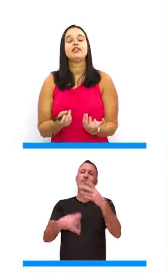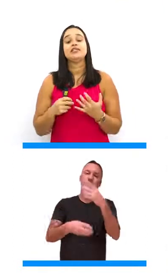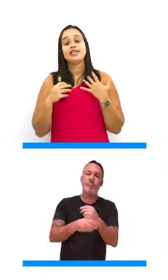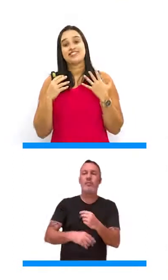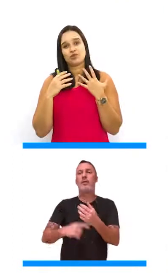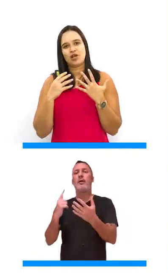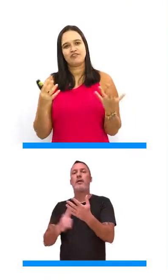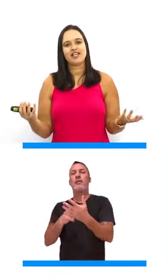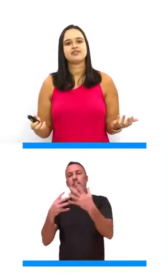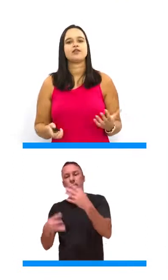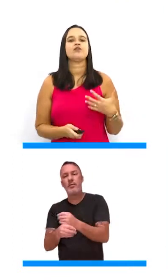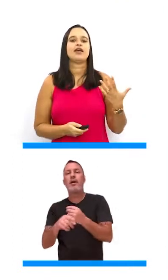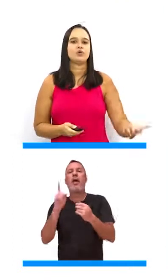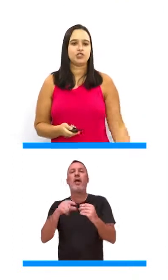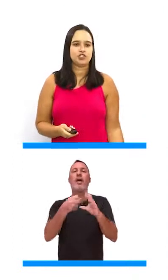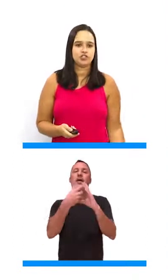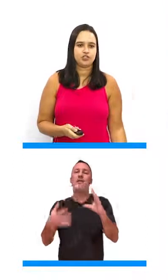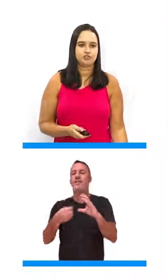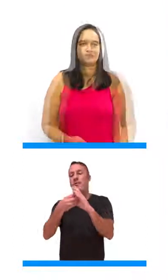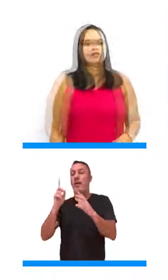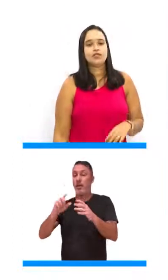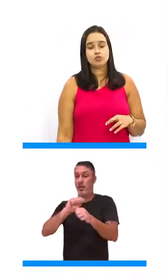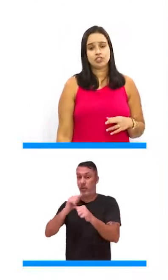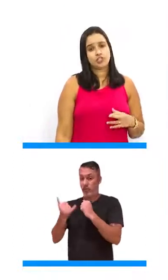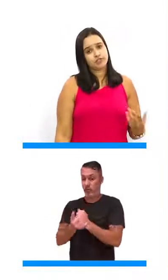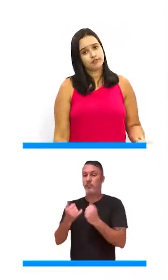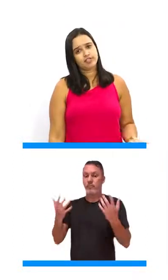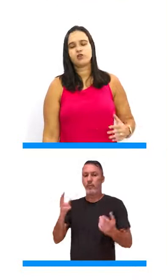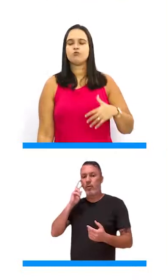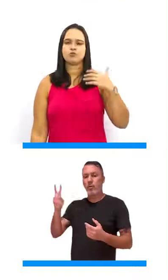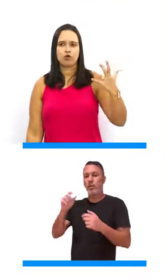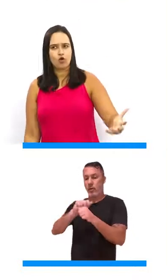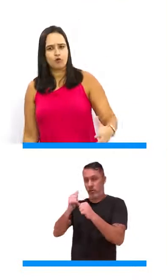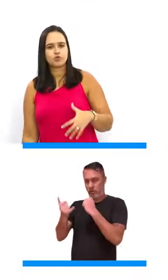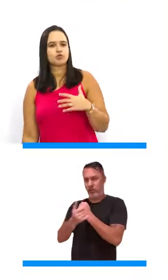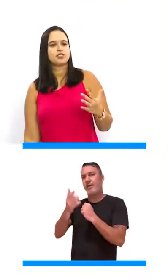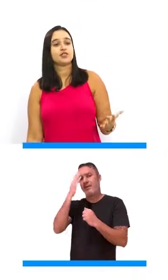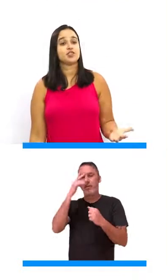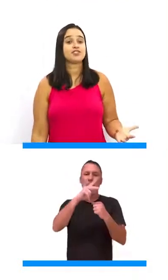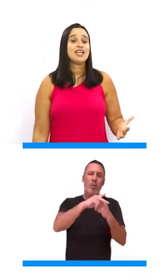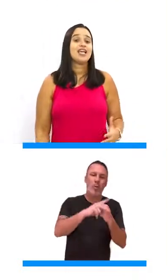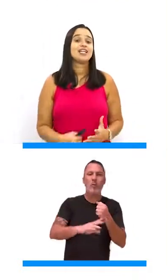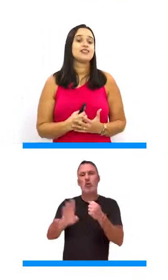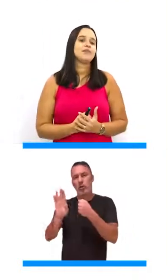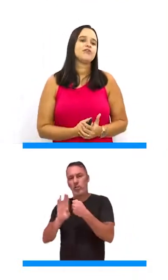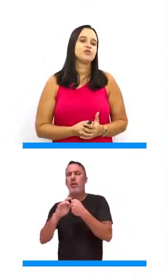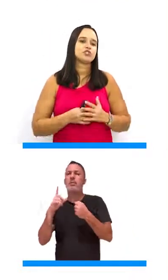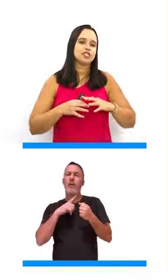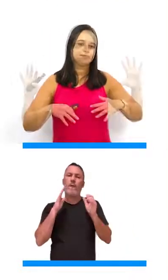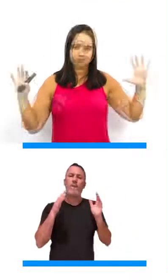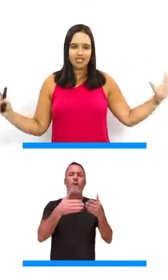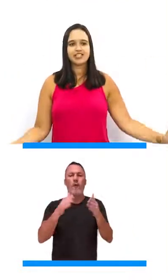qualifica. E essa qualificação é o adjetivo. Então, os adjetivos, assim como os pronomes, os substantivos, eles também